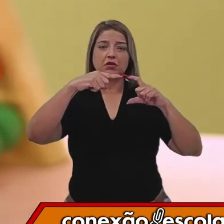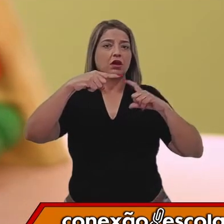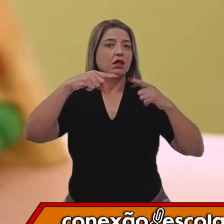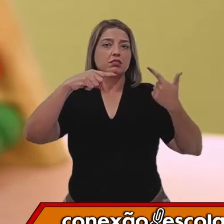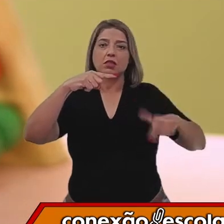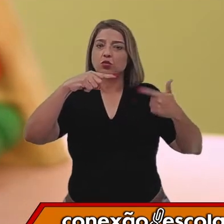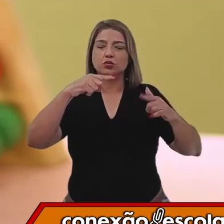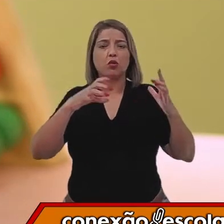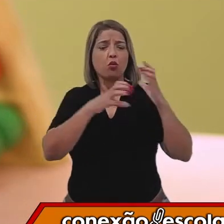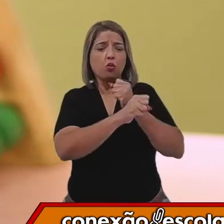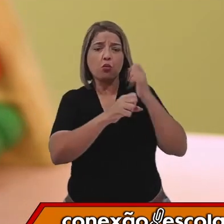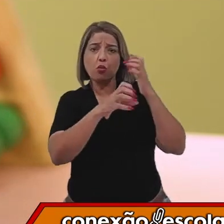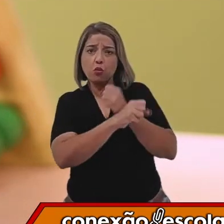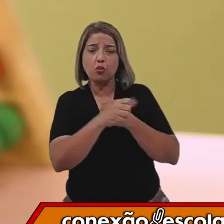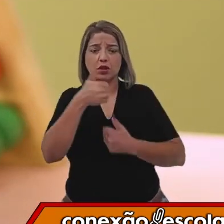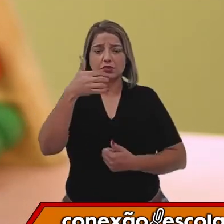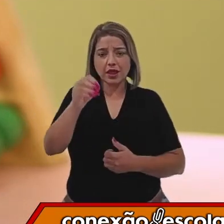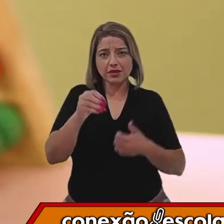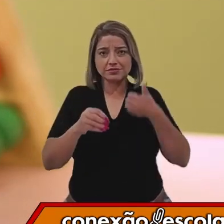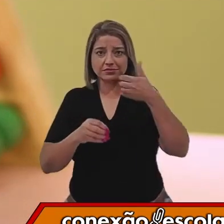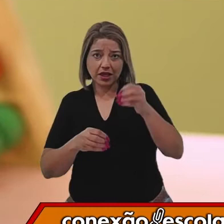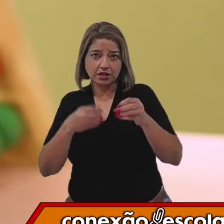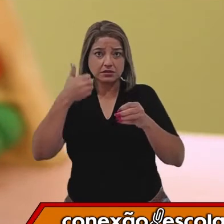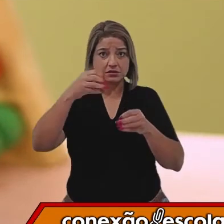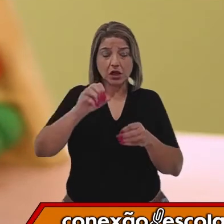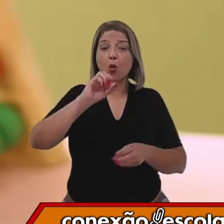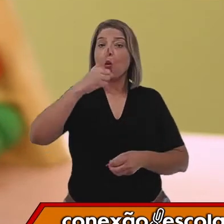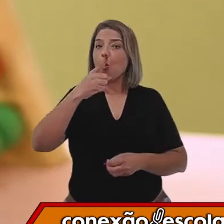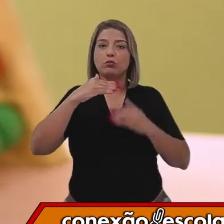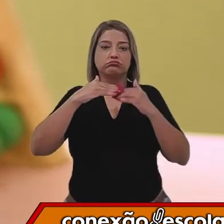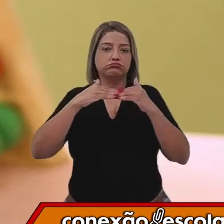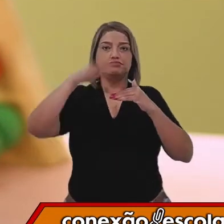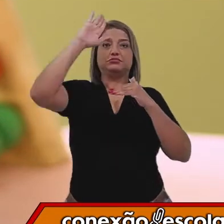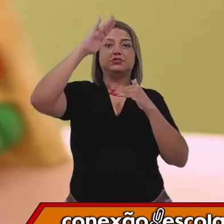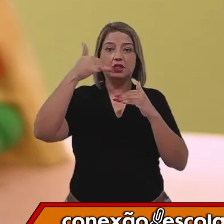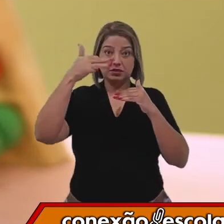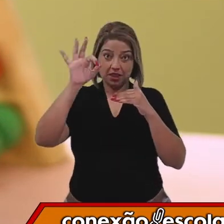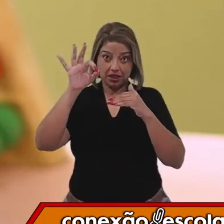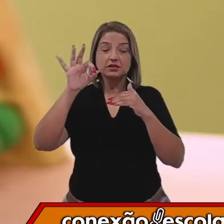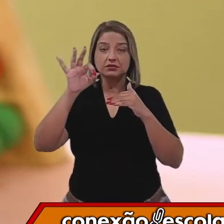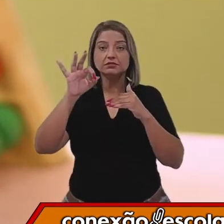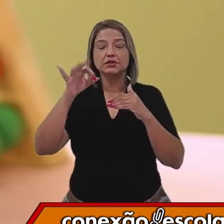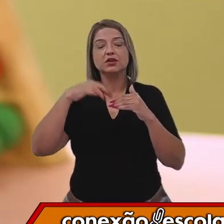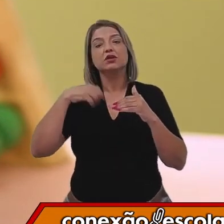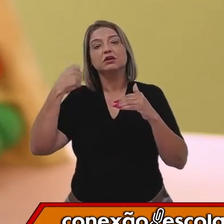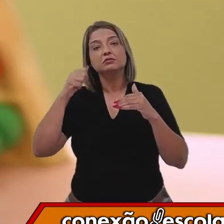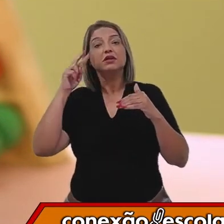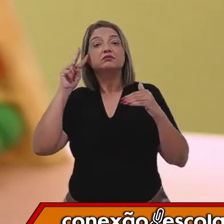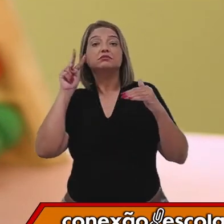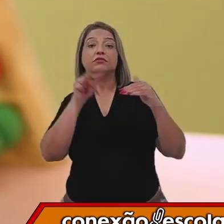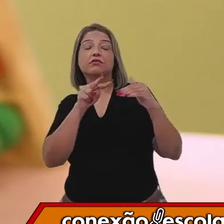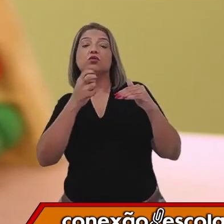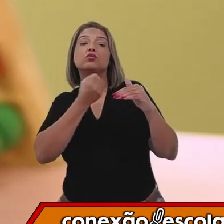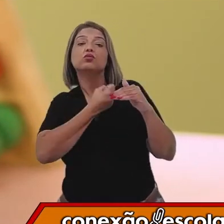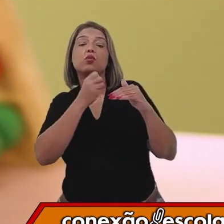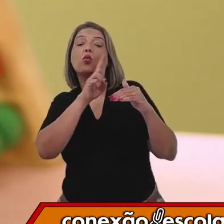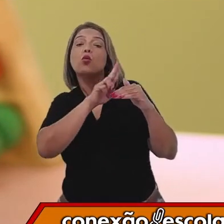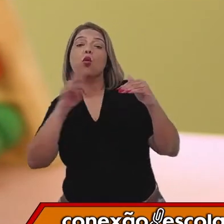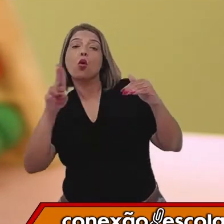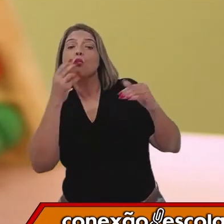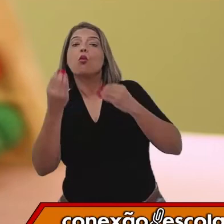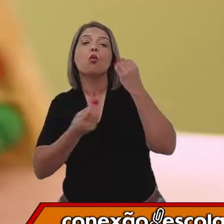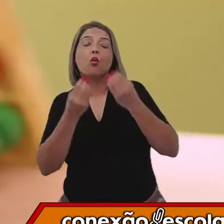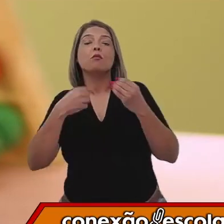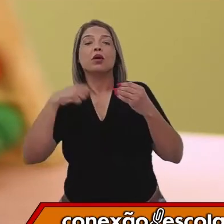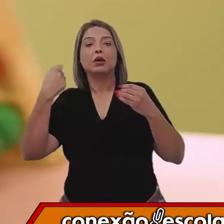quando o denominador de uma fração for maior do que 10 e não for múltiplo de 10, nós vamos ler a fração na íntegra e vamos